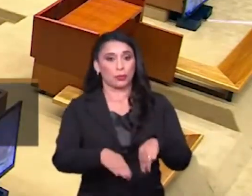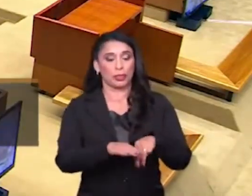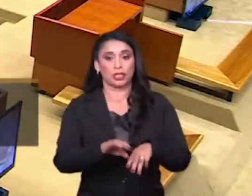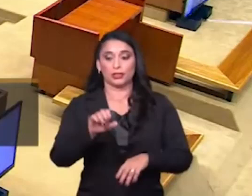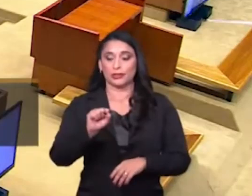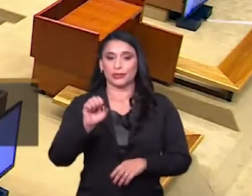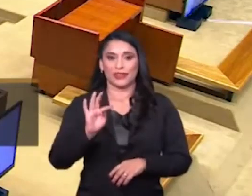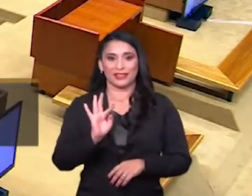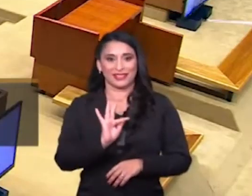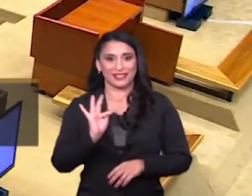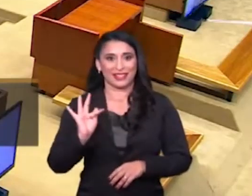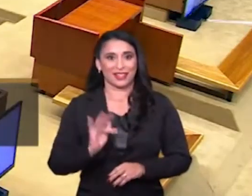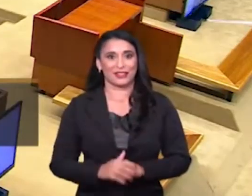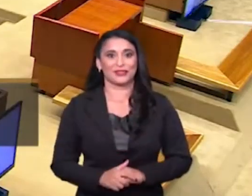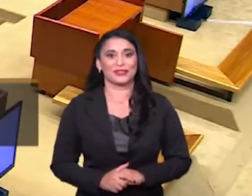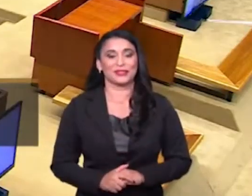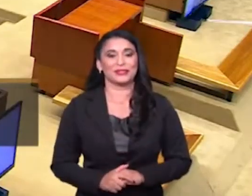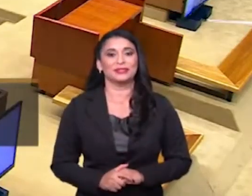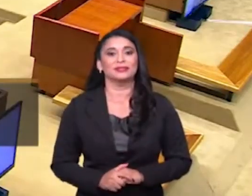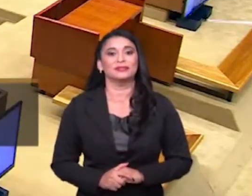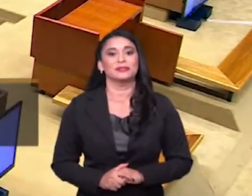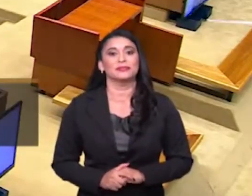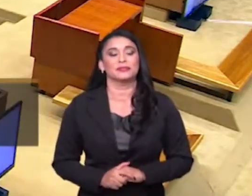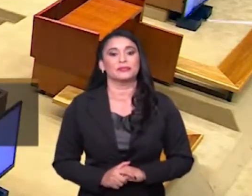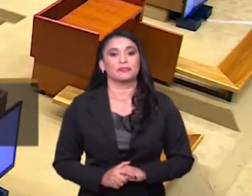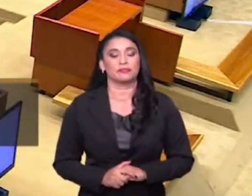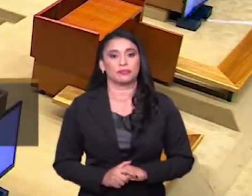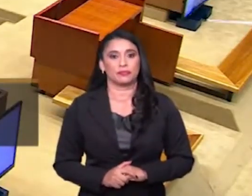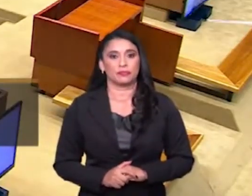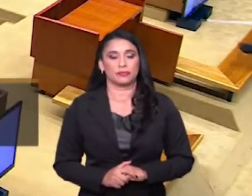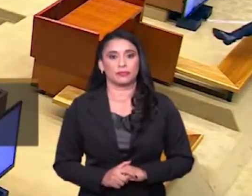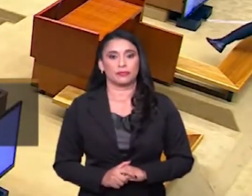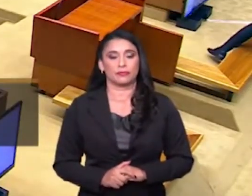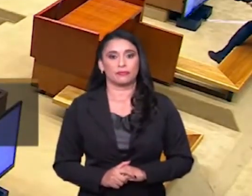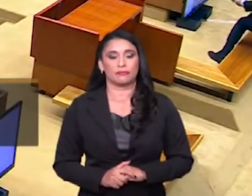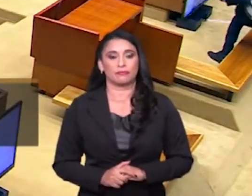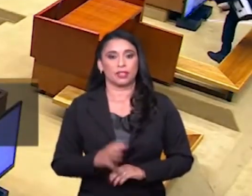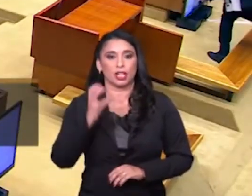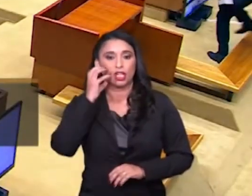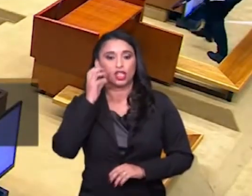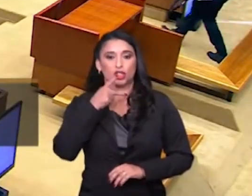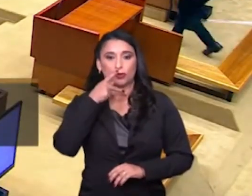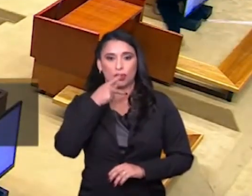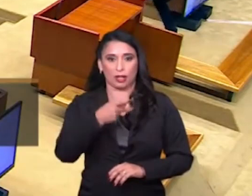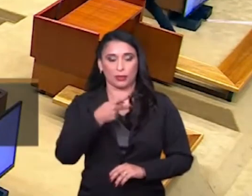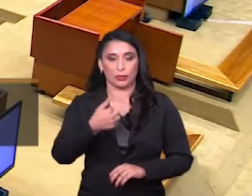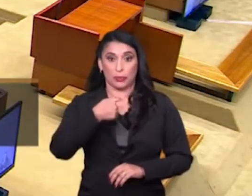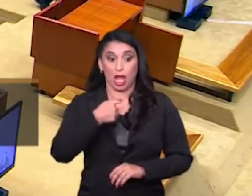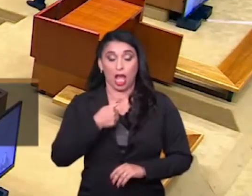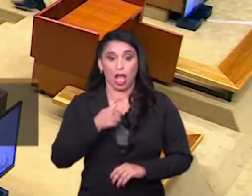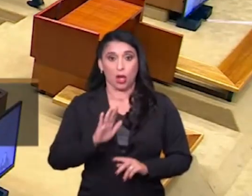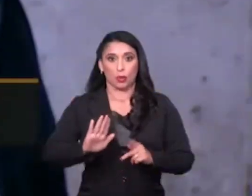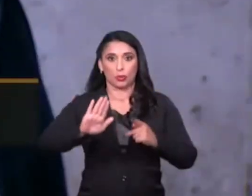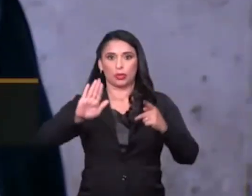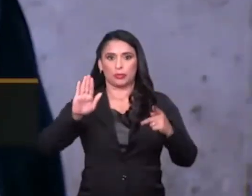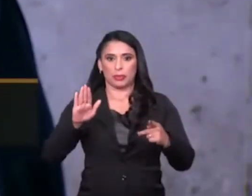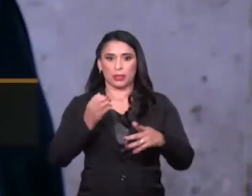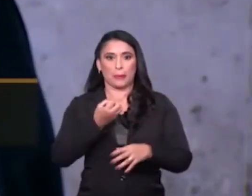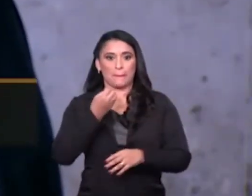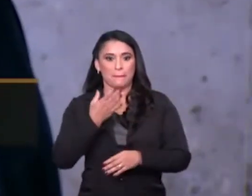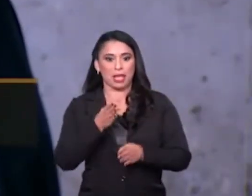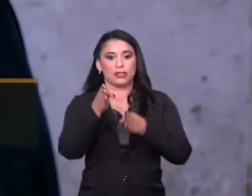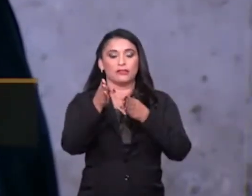Tribunal Federal prometo bem e fielmente exercer o